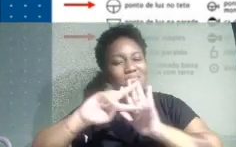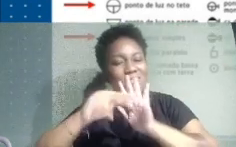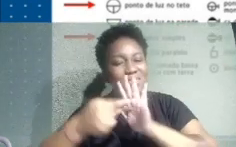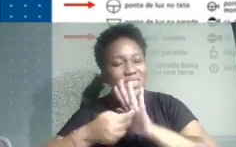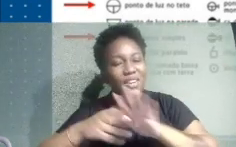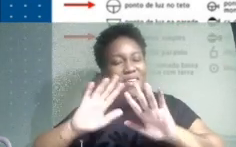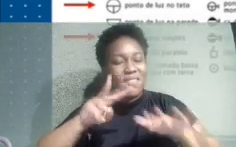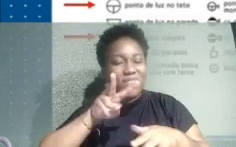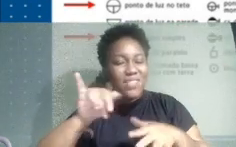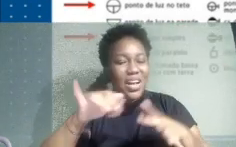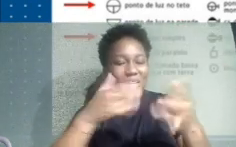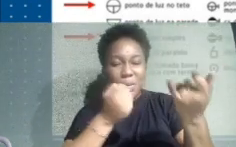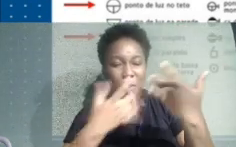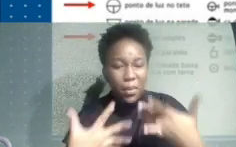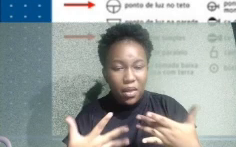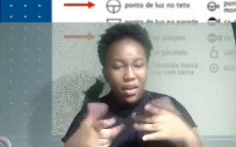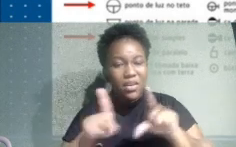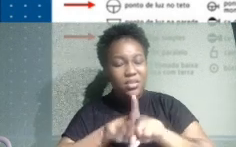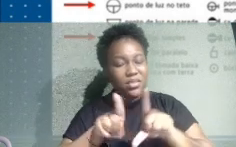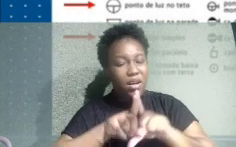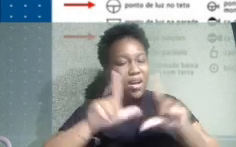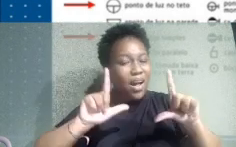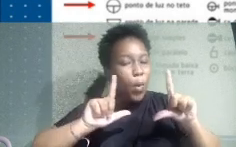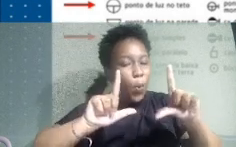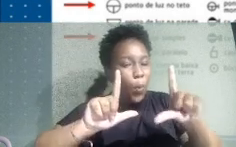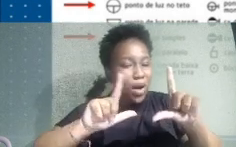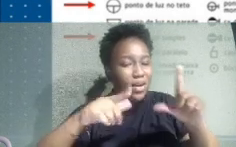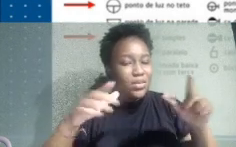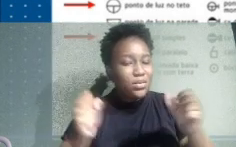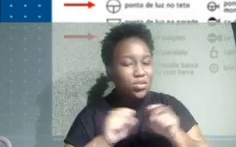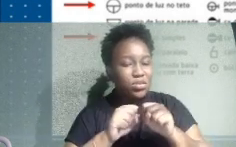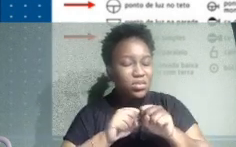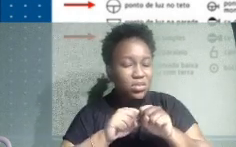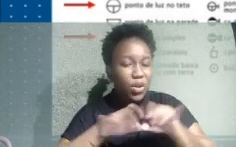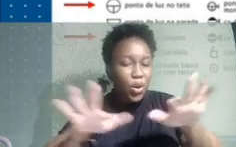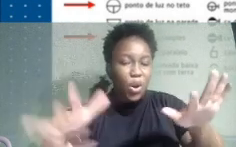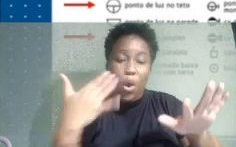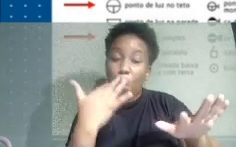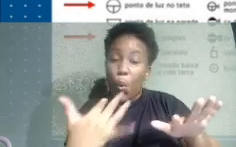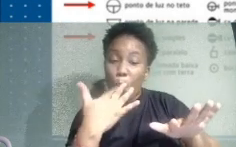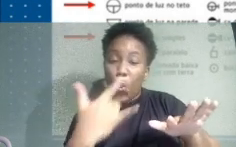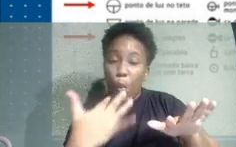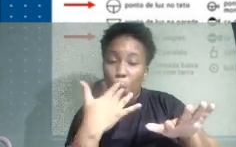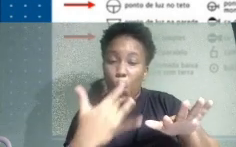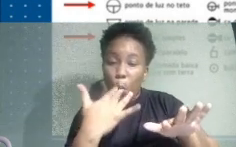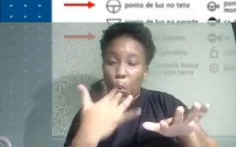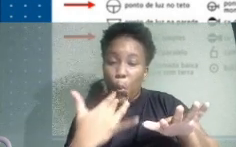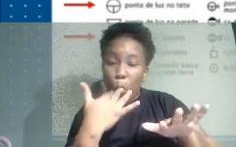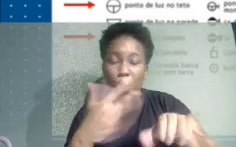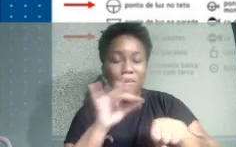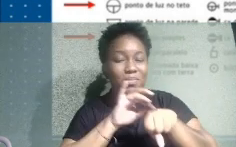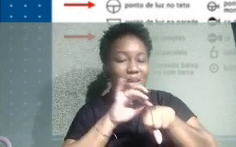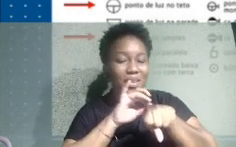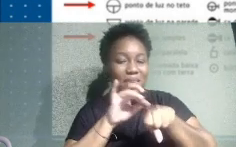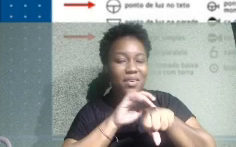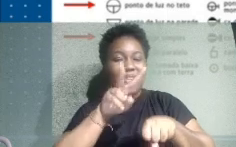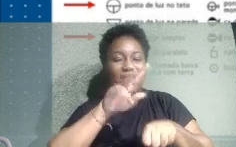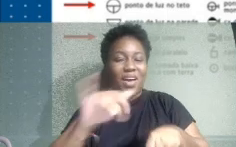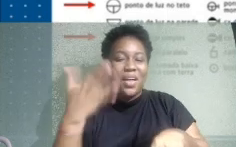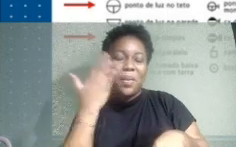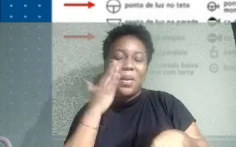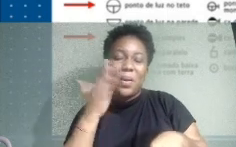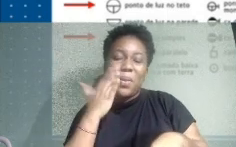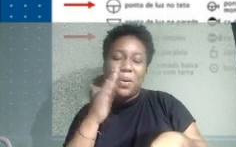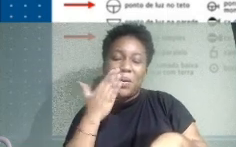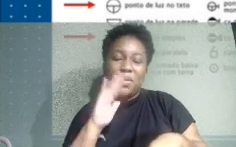explicar. Tenho também o nosso quadro geral de distribuição, ó, pintado da cor preta ali. E aí vamos entender aquilo ali, ó. Opa,